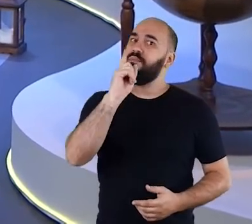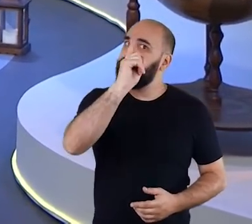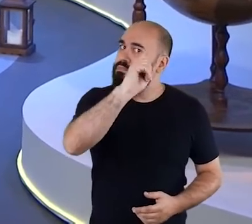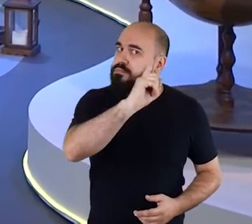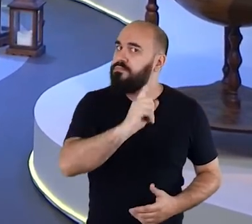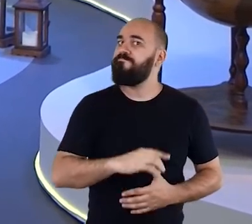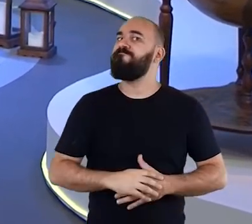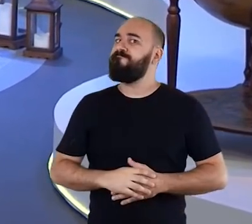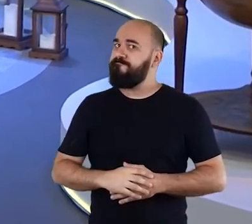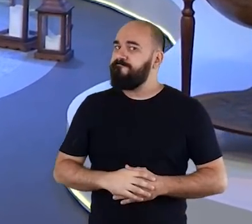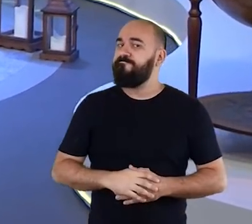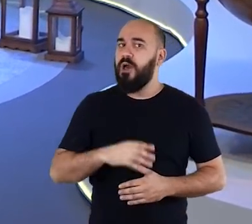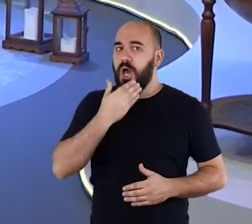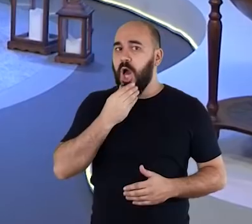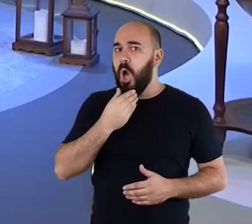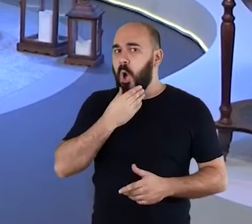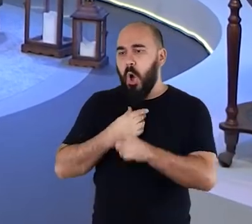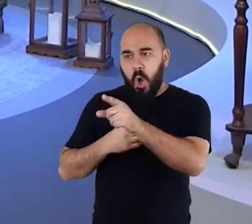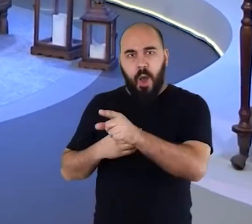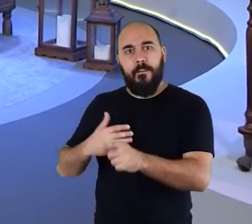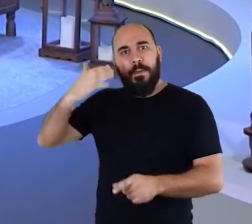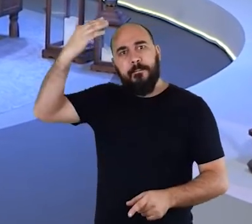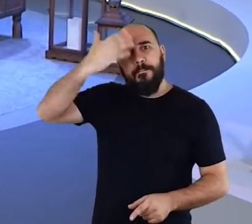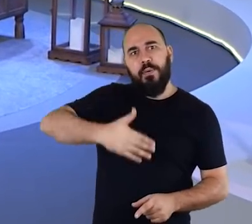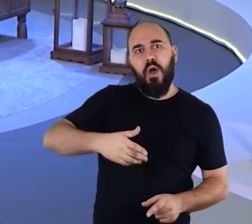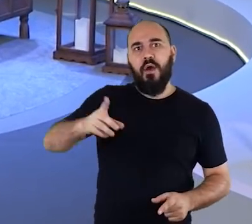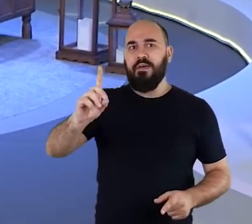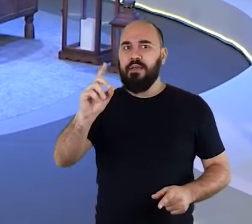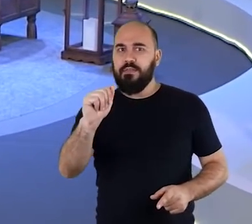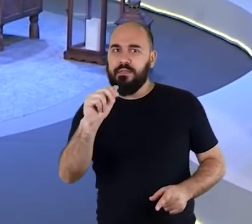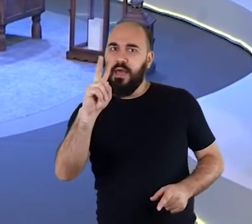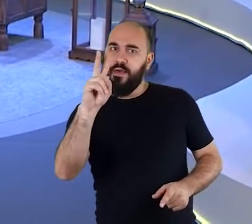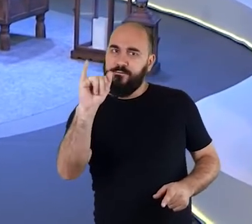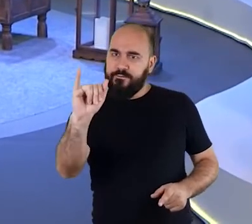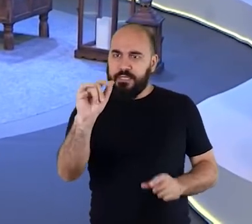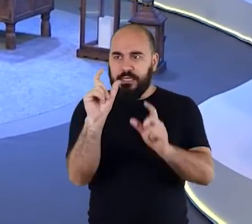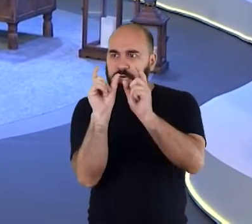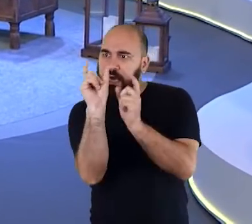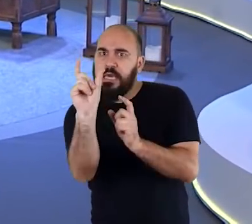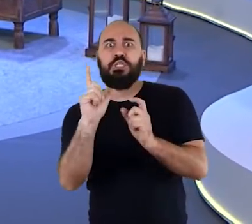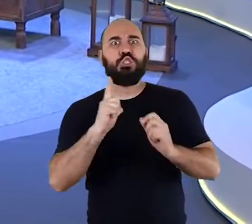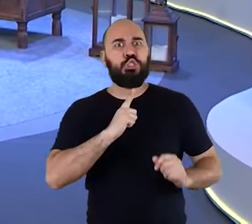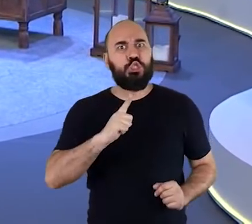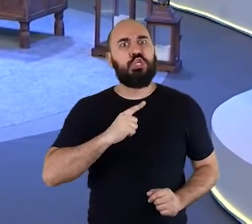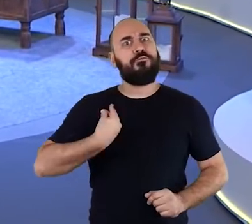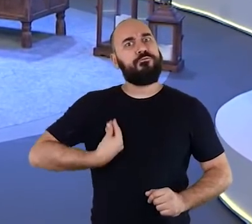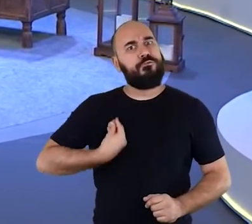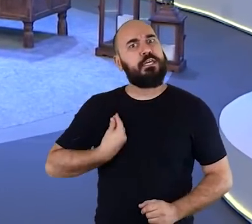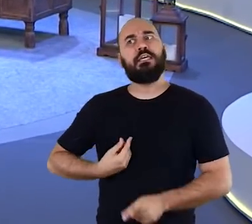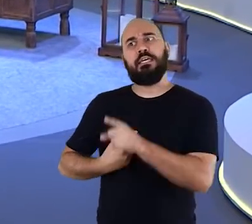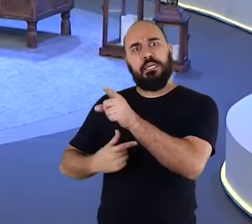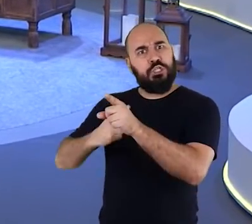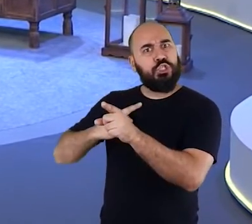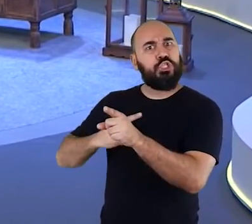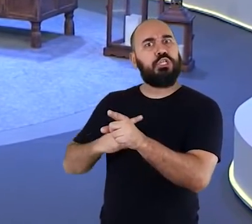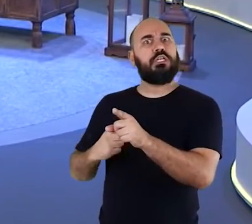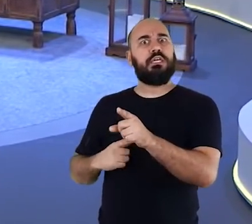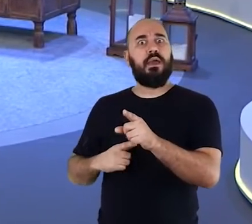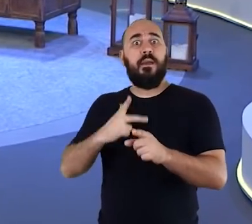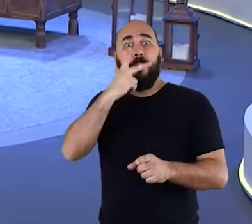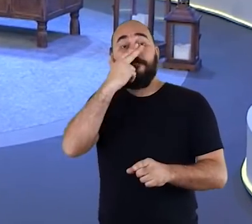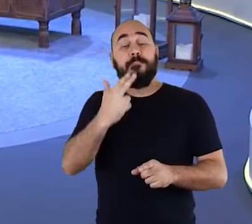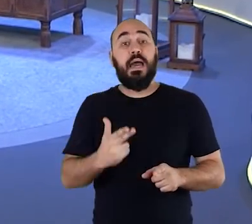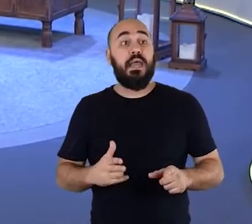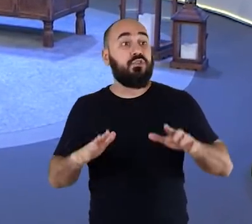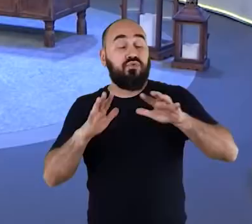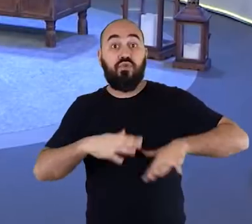ter encontrado uma comprovação da existência histórica de Davi na pedra de Mecha explodiu como uma bomba num